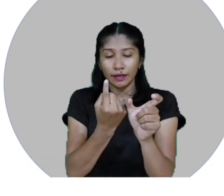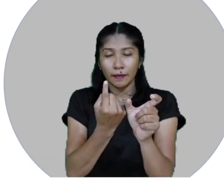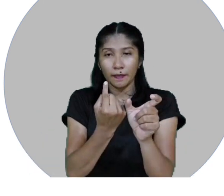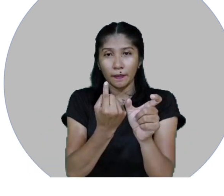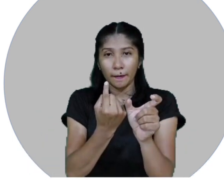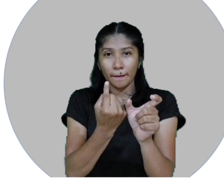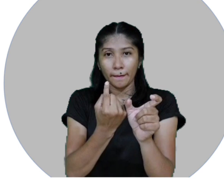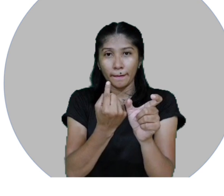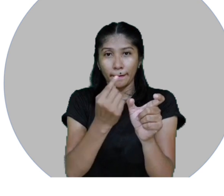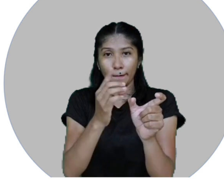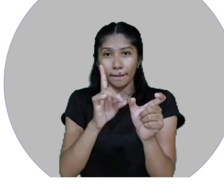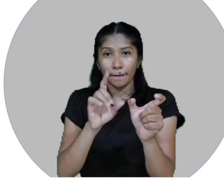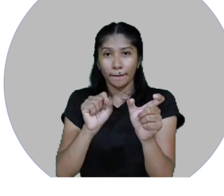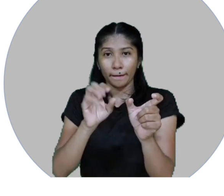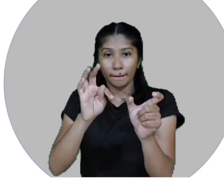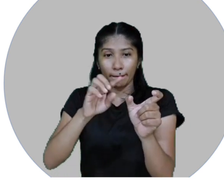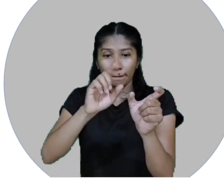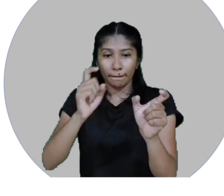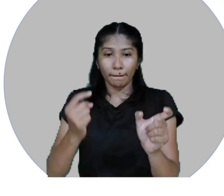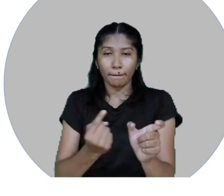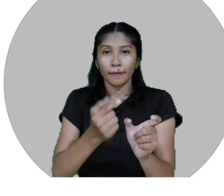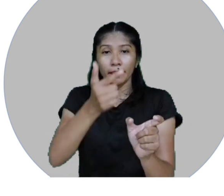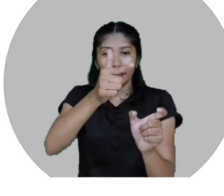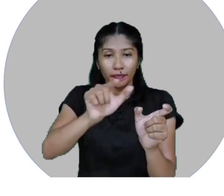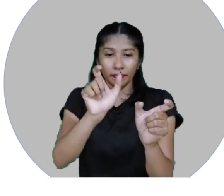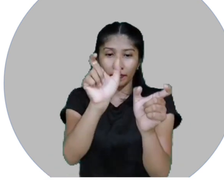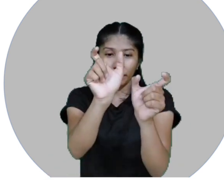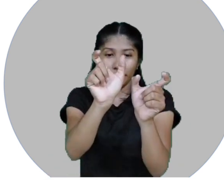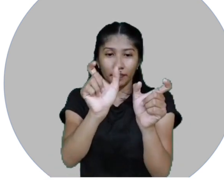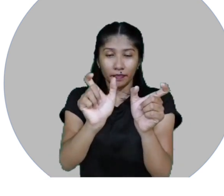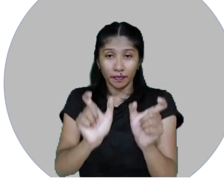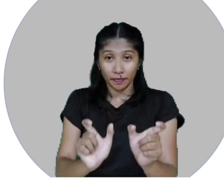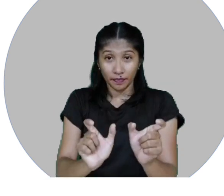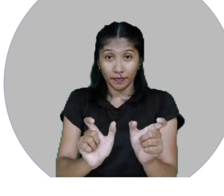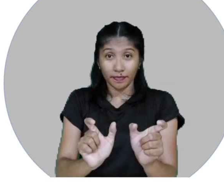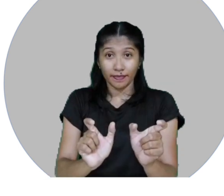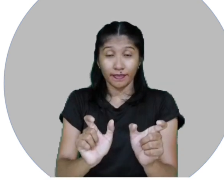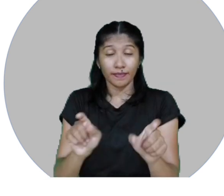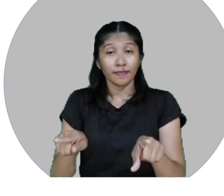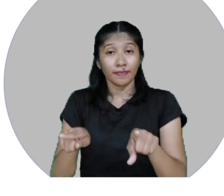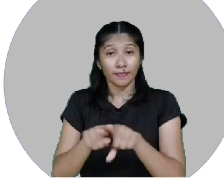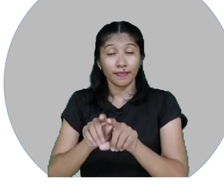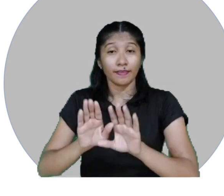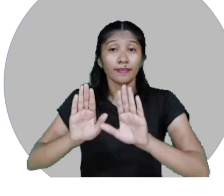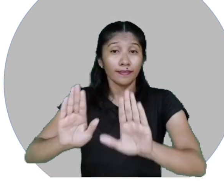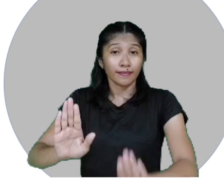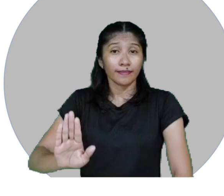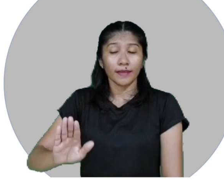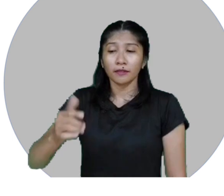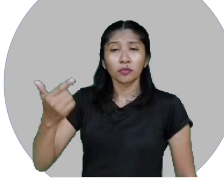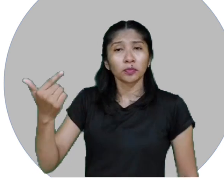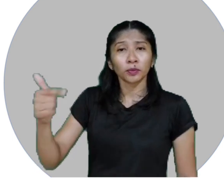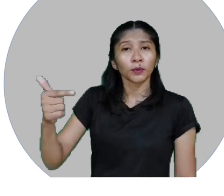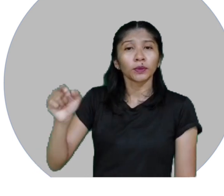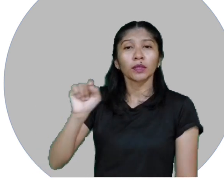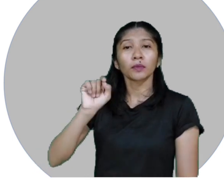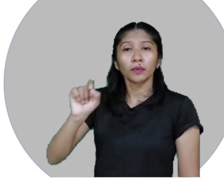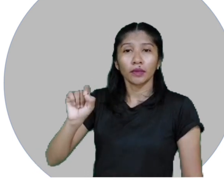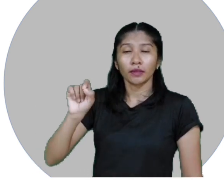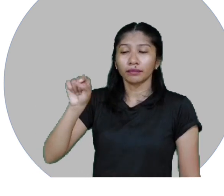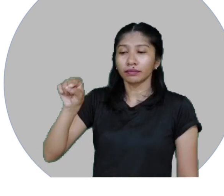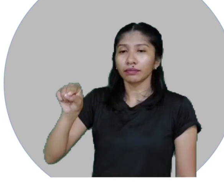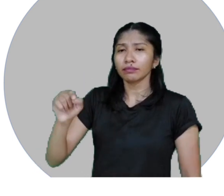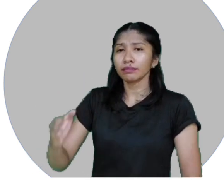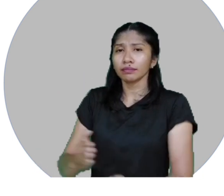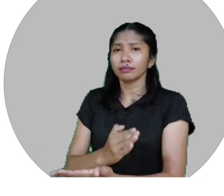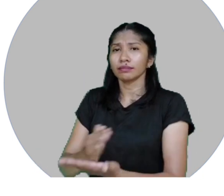genitivo e o dativo singular, que se repetem, e o ablativo singular. Mas nós não encontramos aqui os